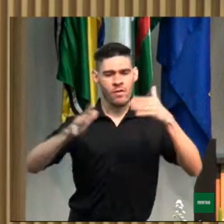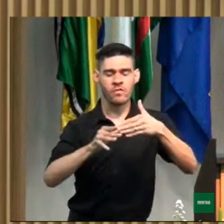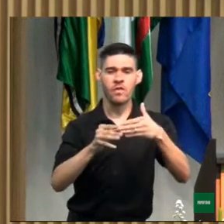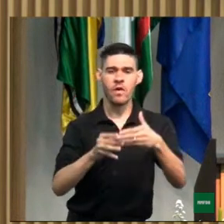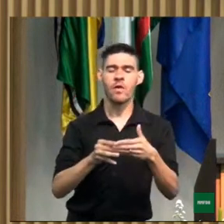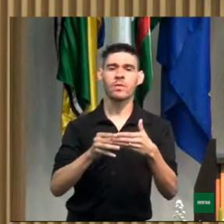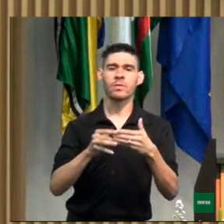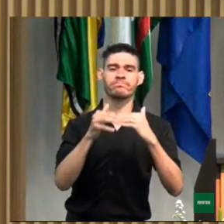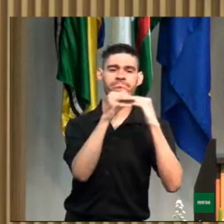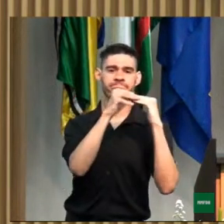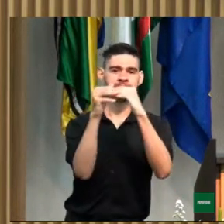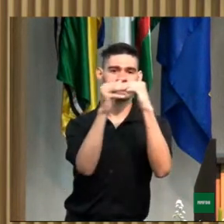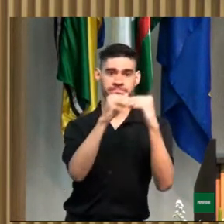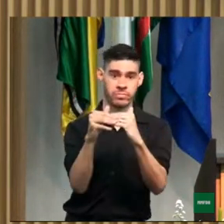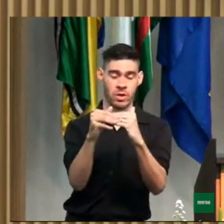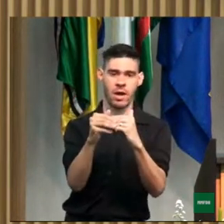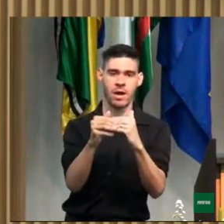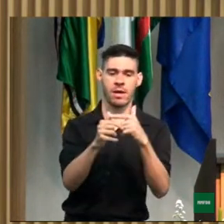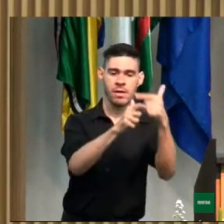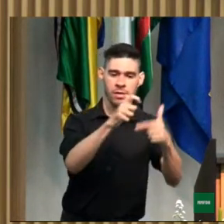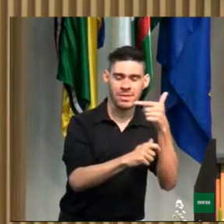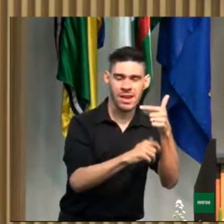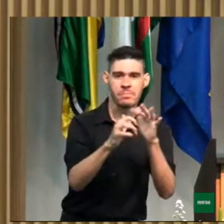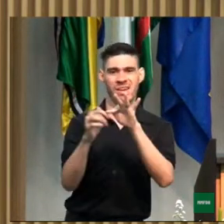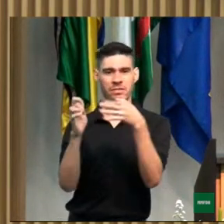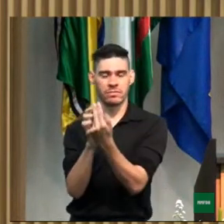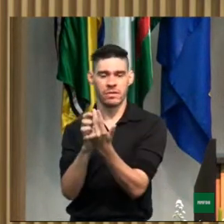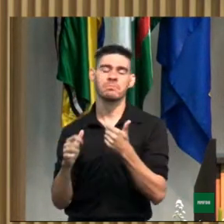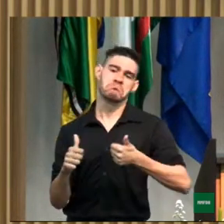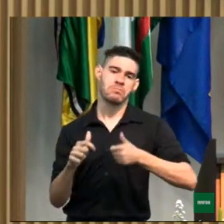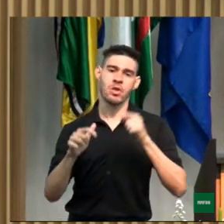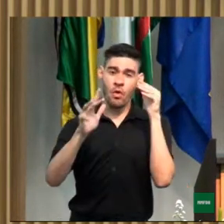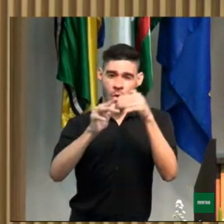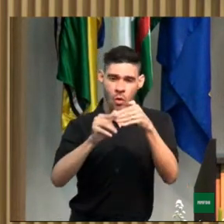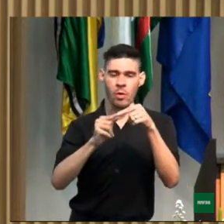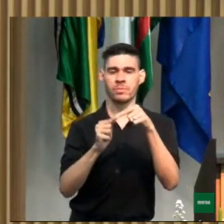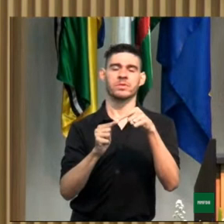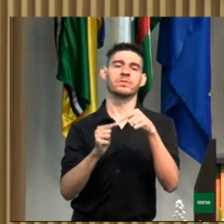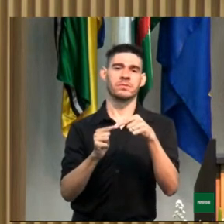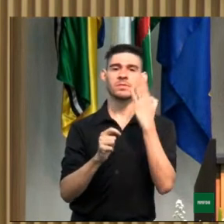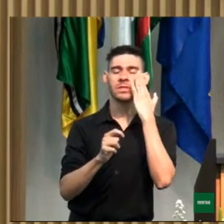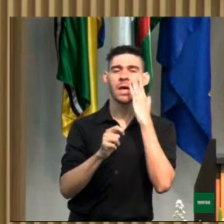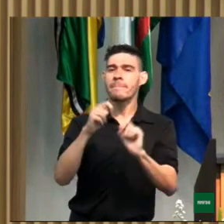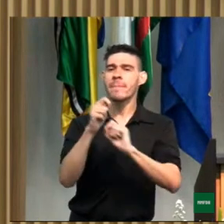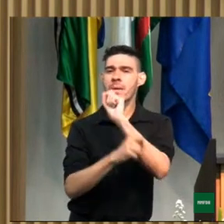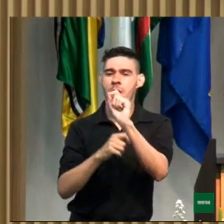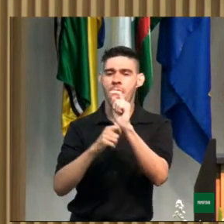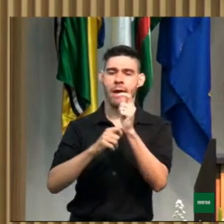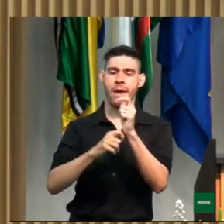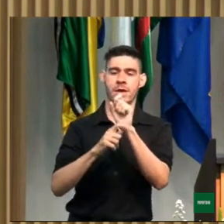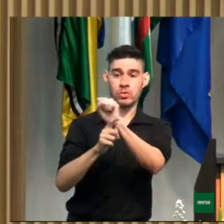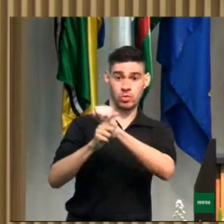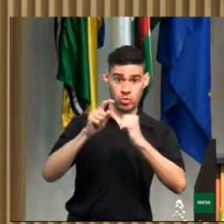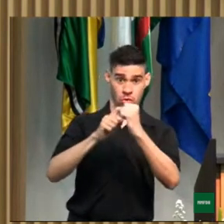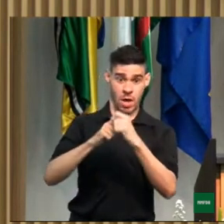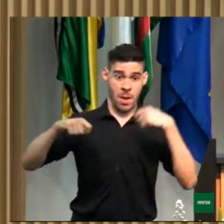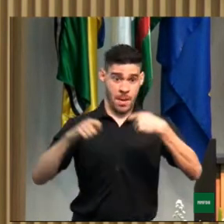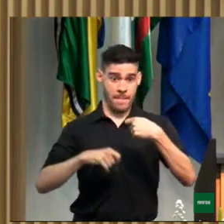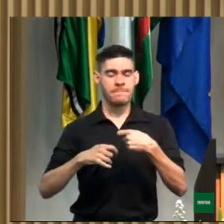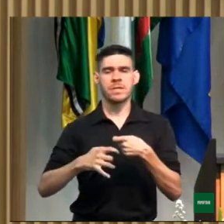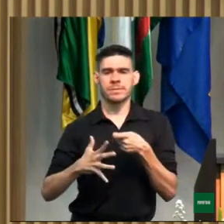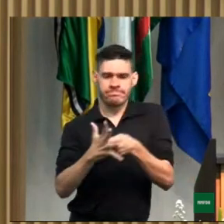entre trabalho e família. Sabemos que é uma questão social que exige uma mobilização das instituições e